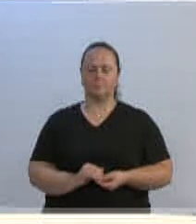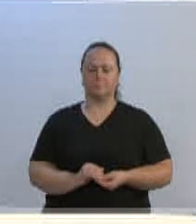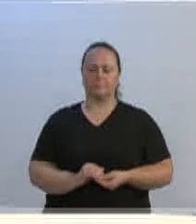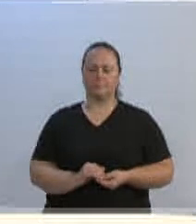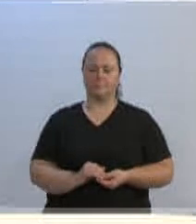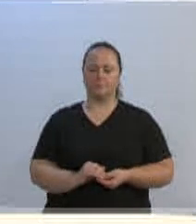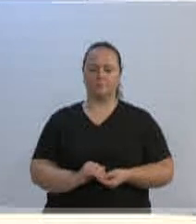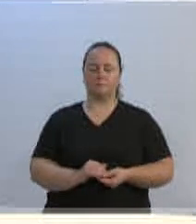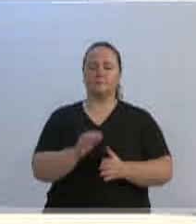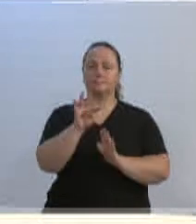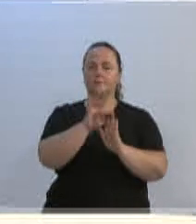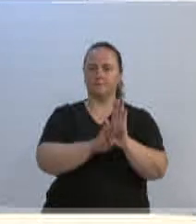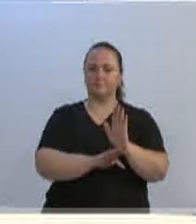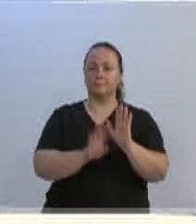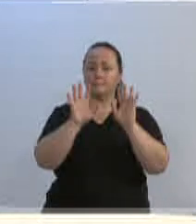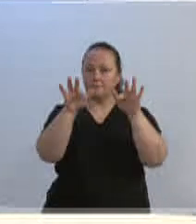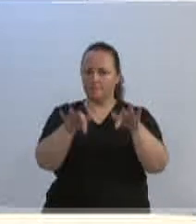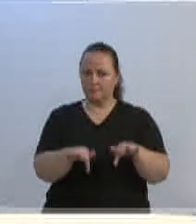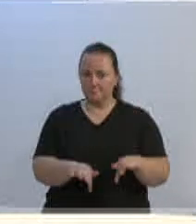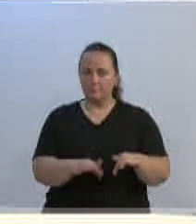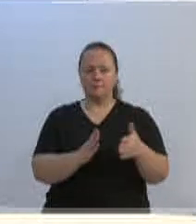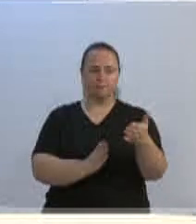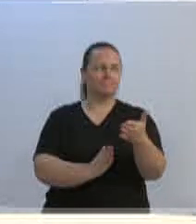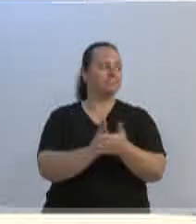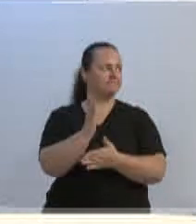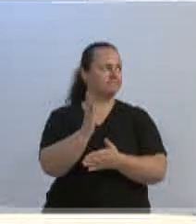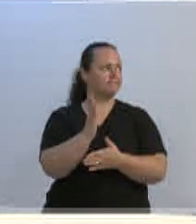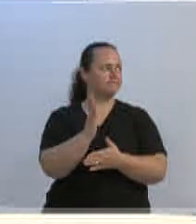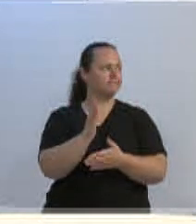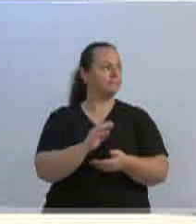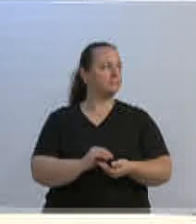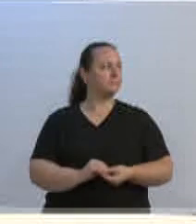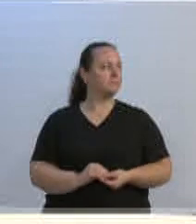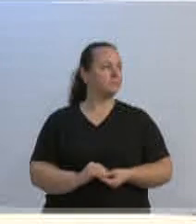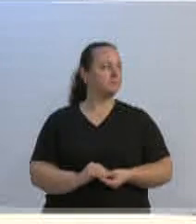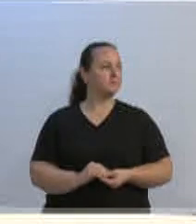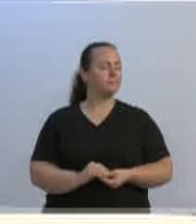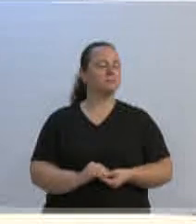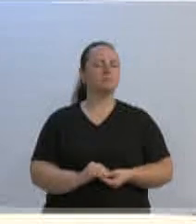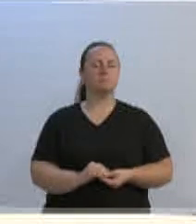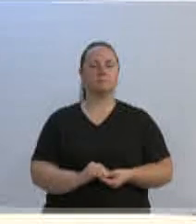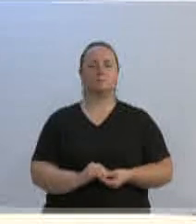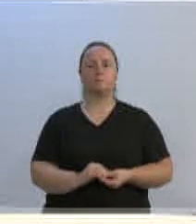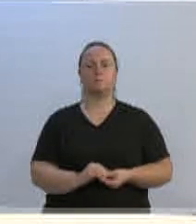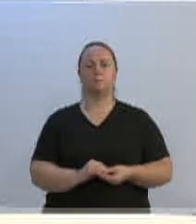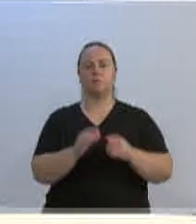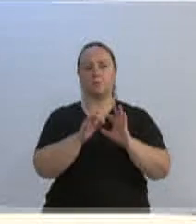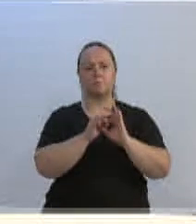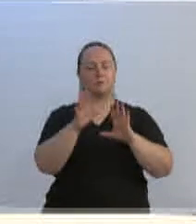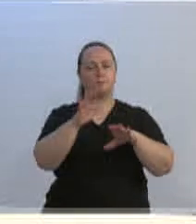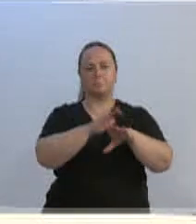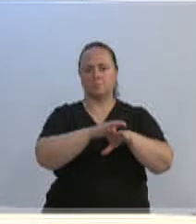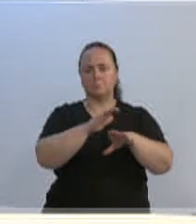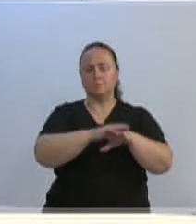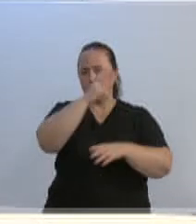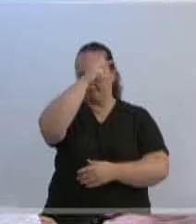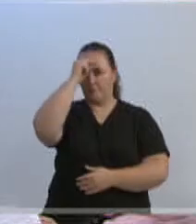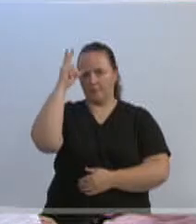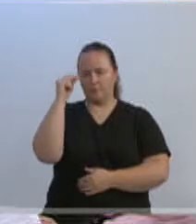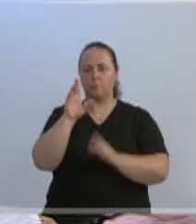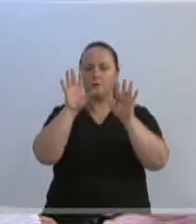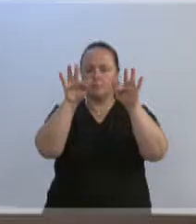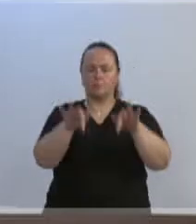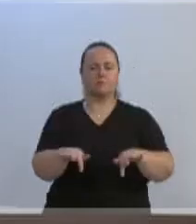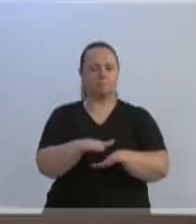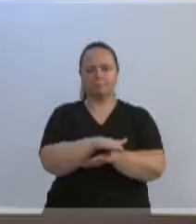redações finais aprovadas ea sanção do executivo nada mais havendo a tratar eu